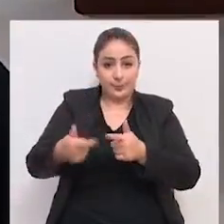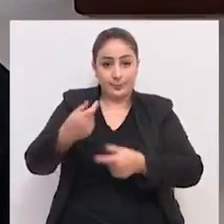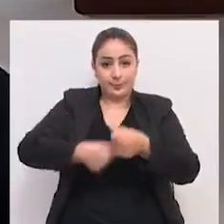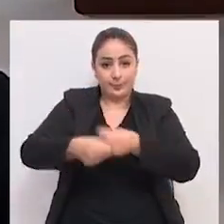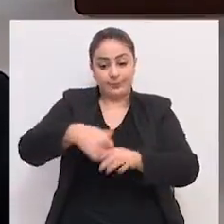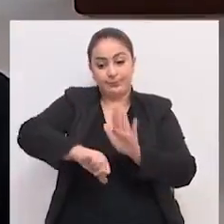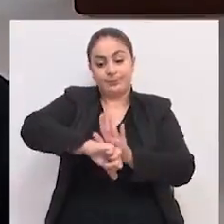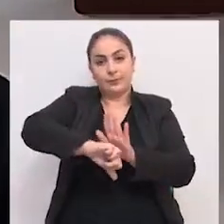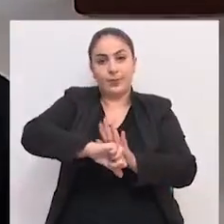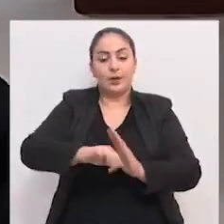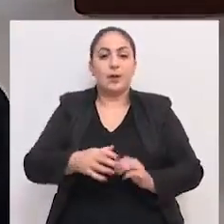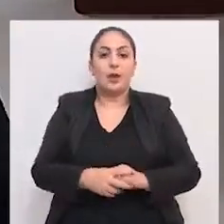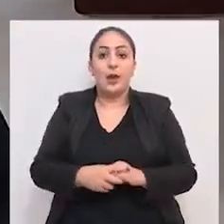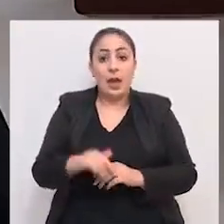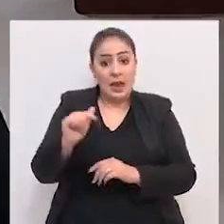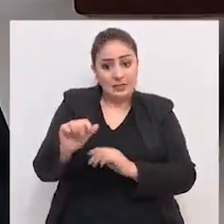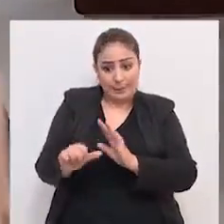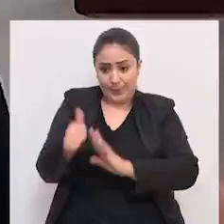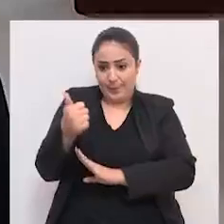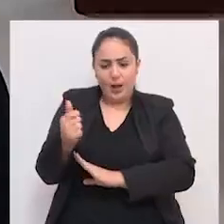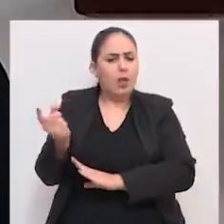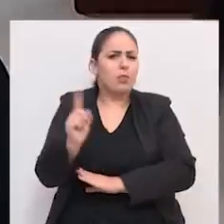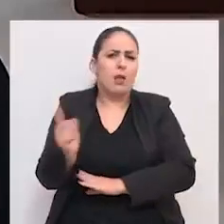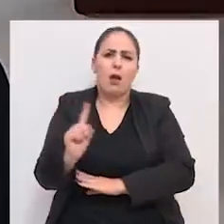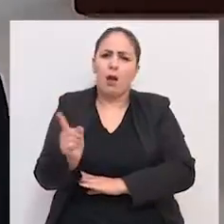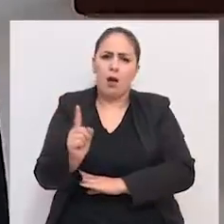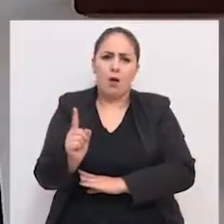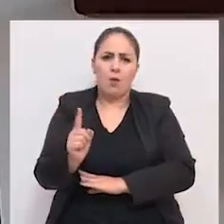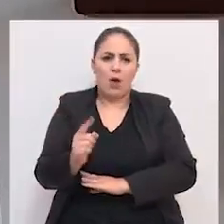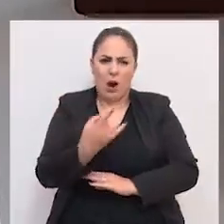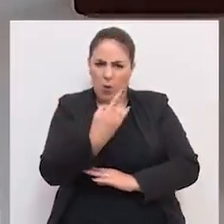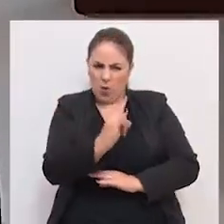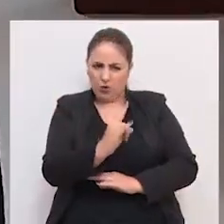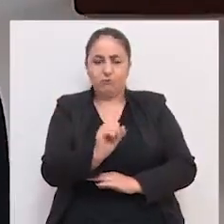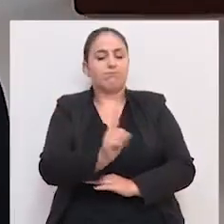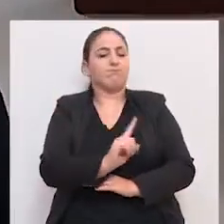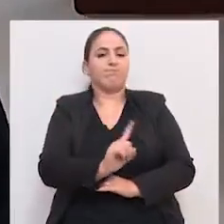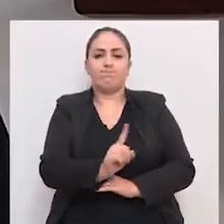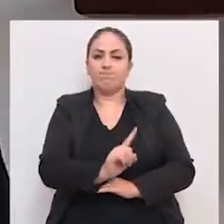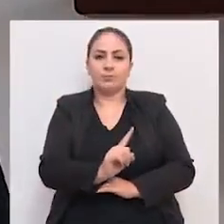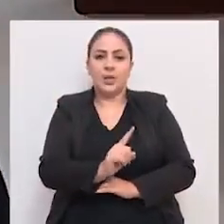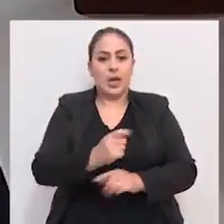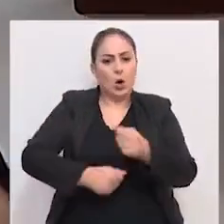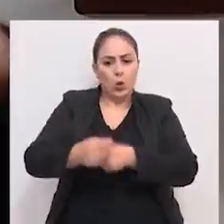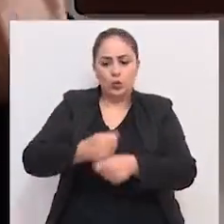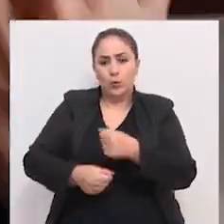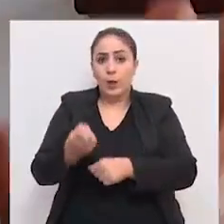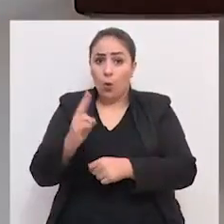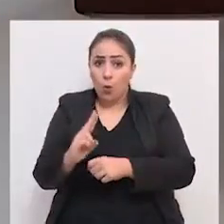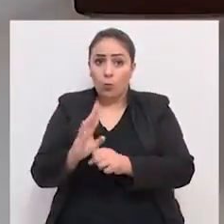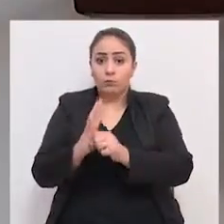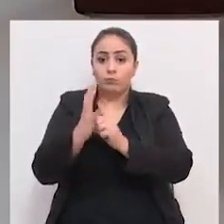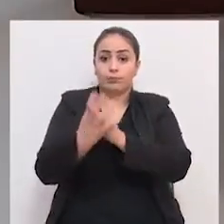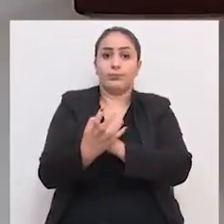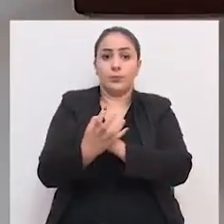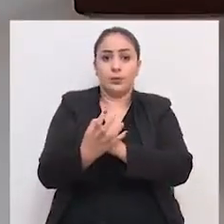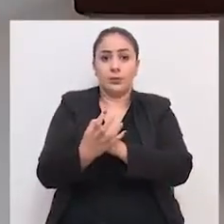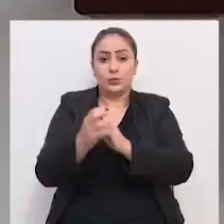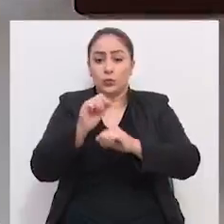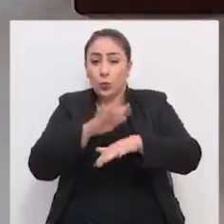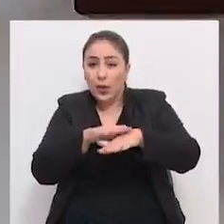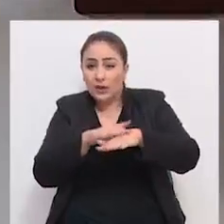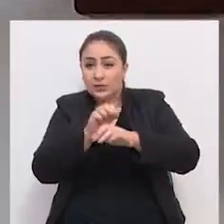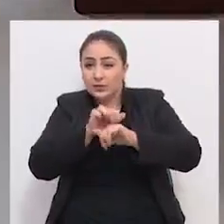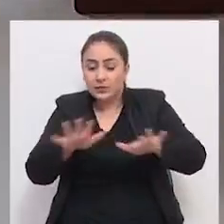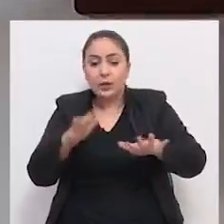muitas crises. Essa não é a primeira, essa não vai ser a última crise, seja econômica, seja pandêmica, que a gente está vivendo,